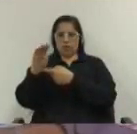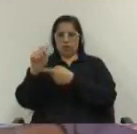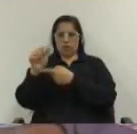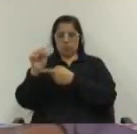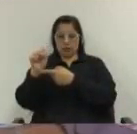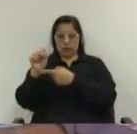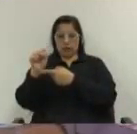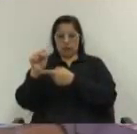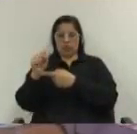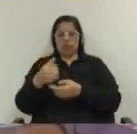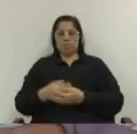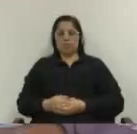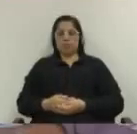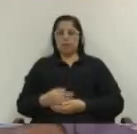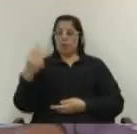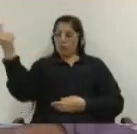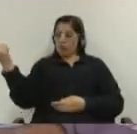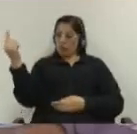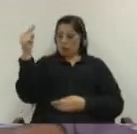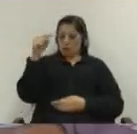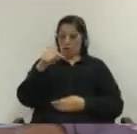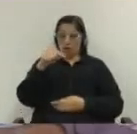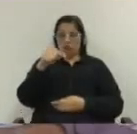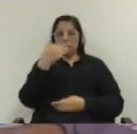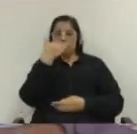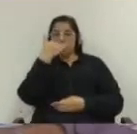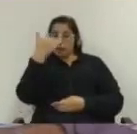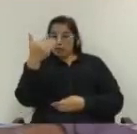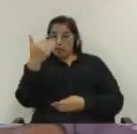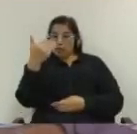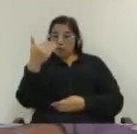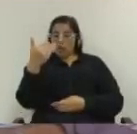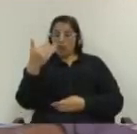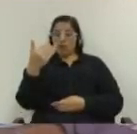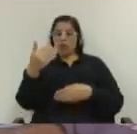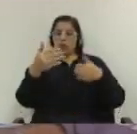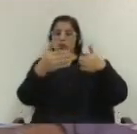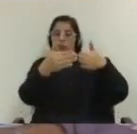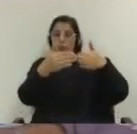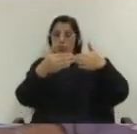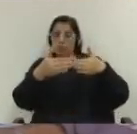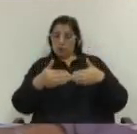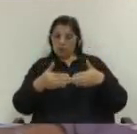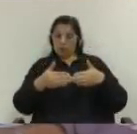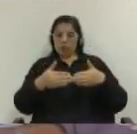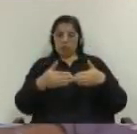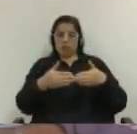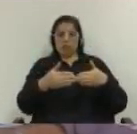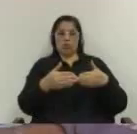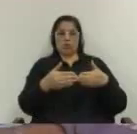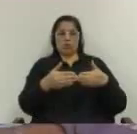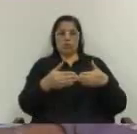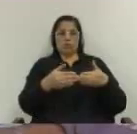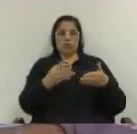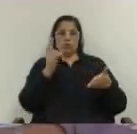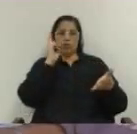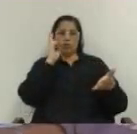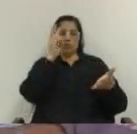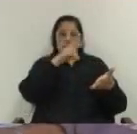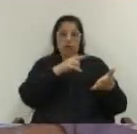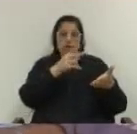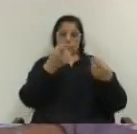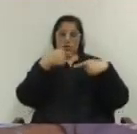essa igreja Casa de Leis solicitar que seja aberta a comissão processante contra o prefeito de Limeira, o senhor